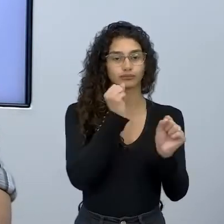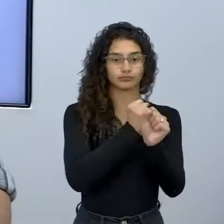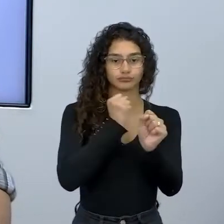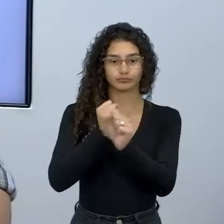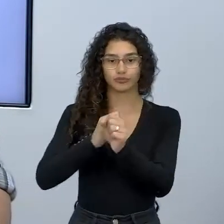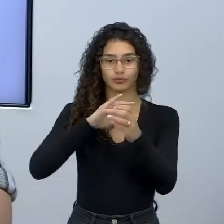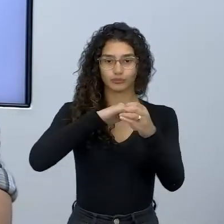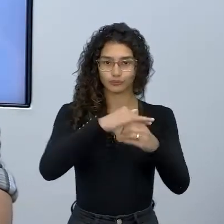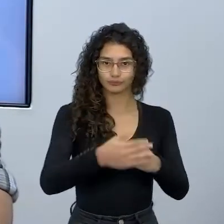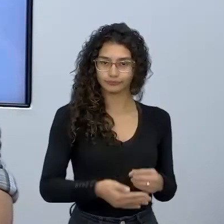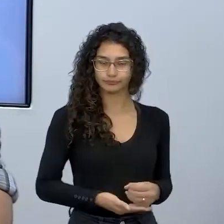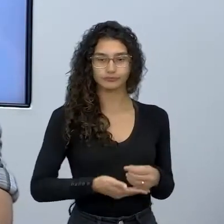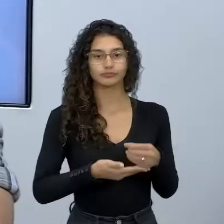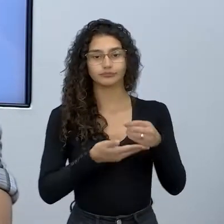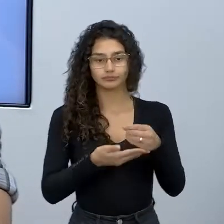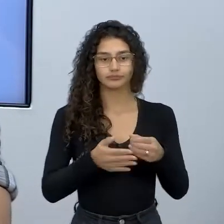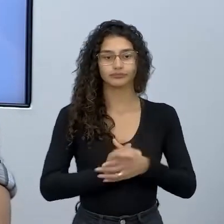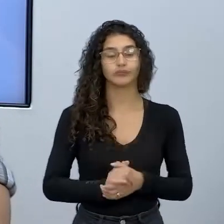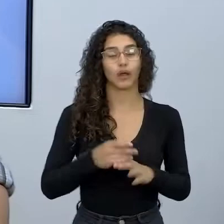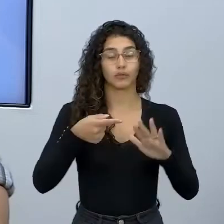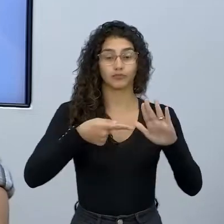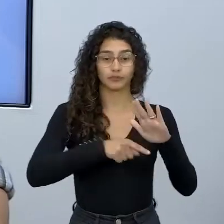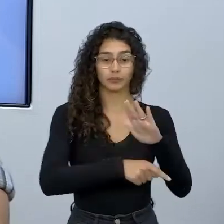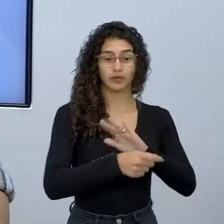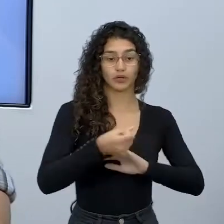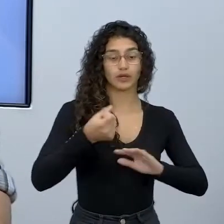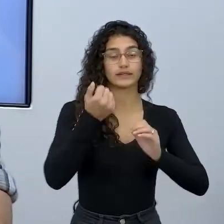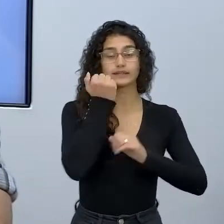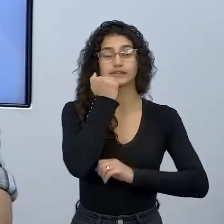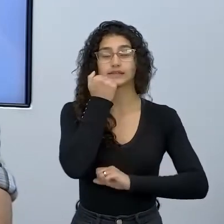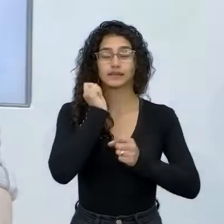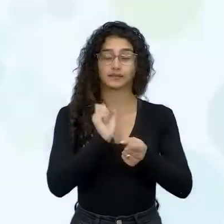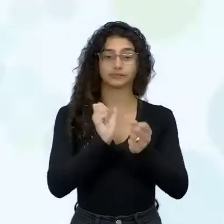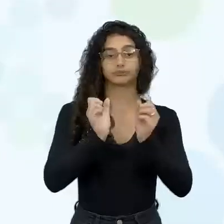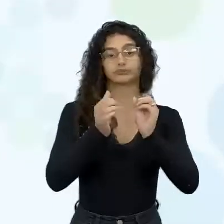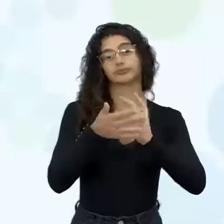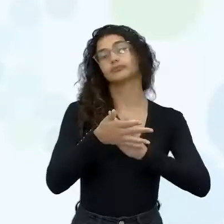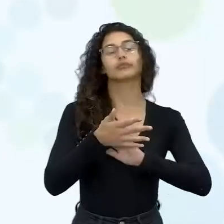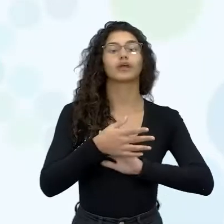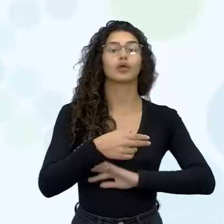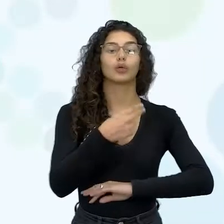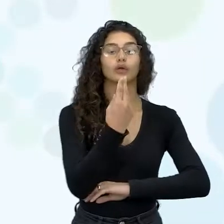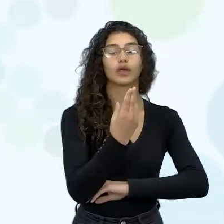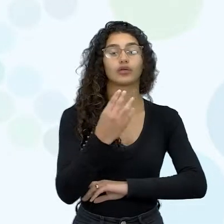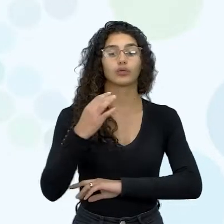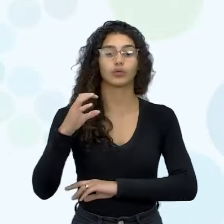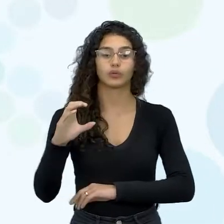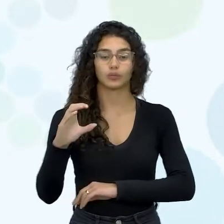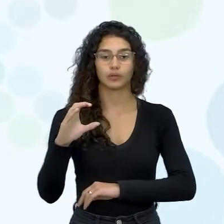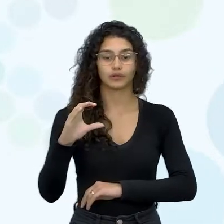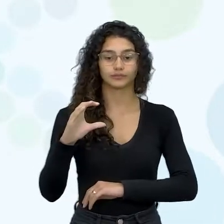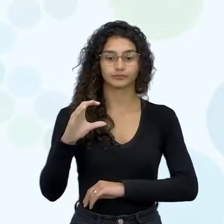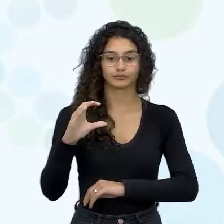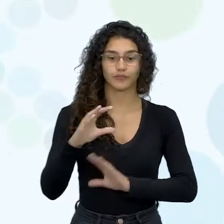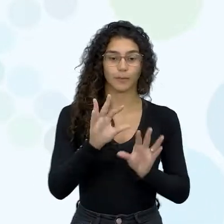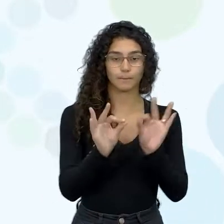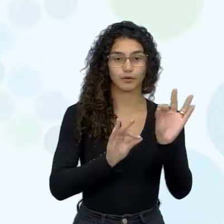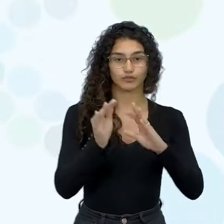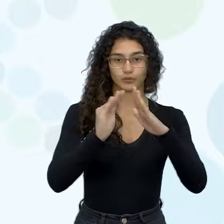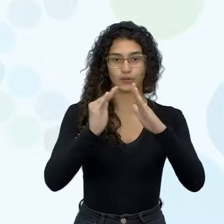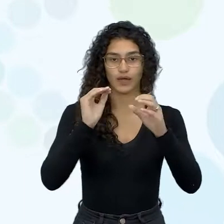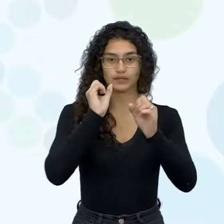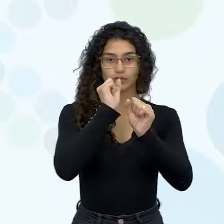construção sustentável do aprofundamento Ciências em Ação da Unidade Curricular Projeto